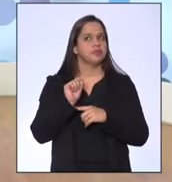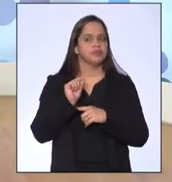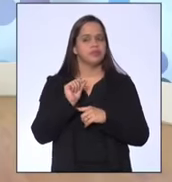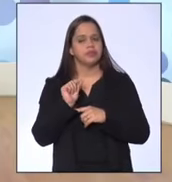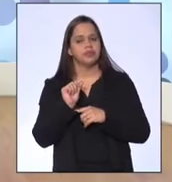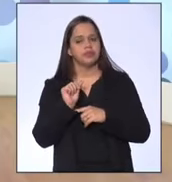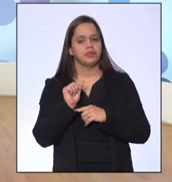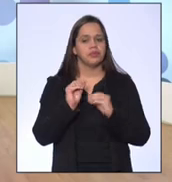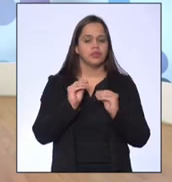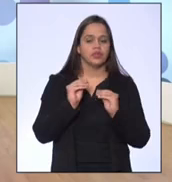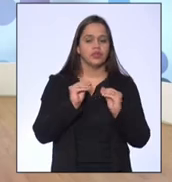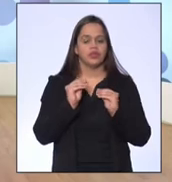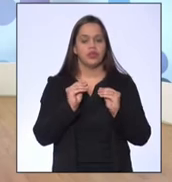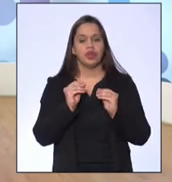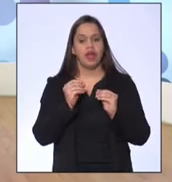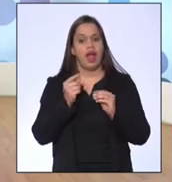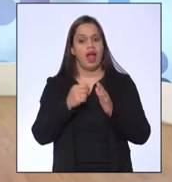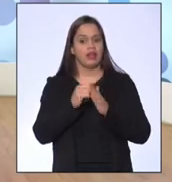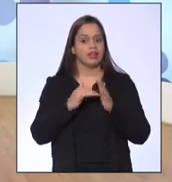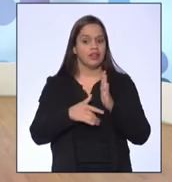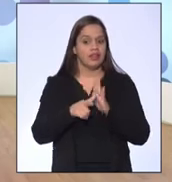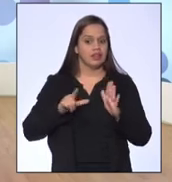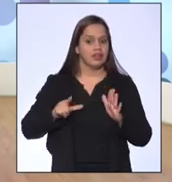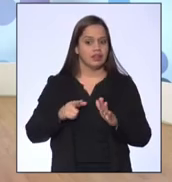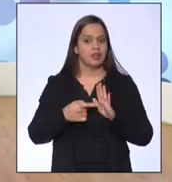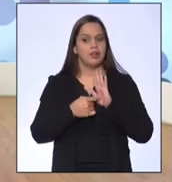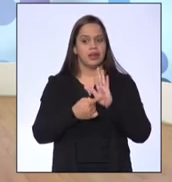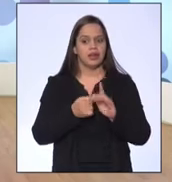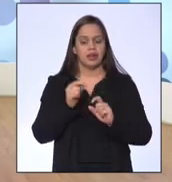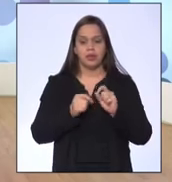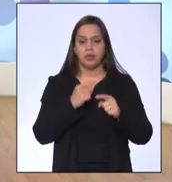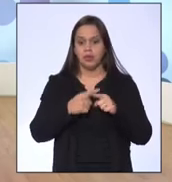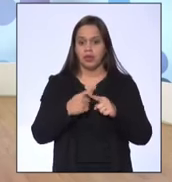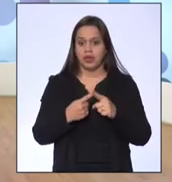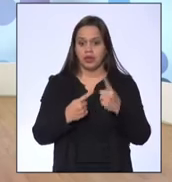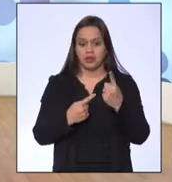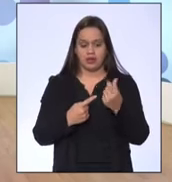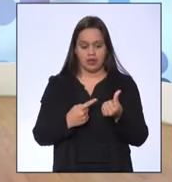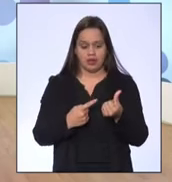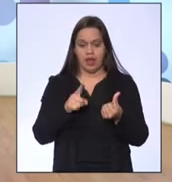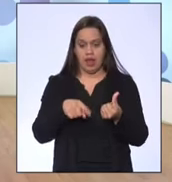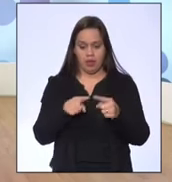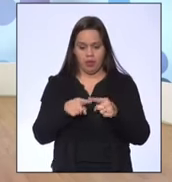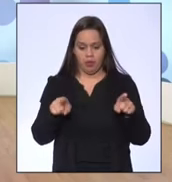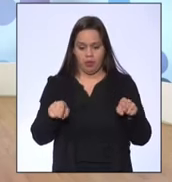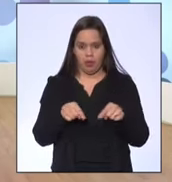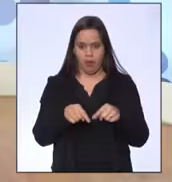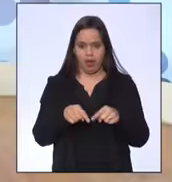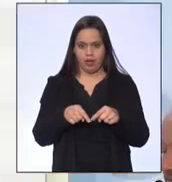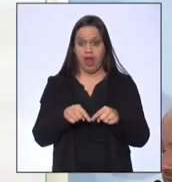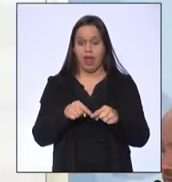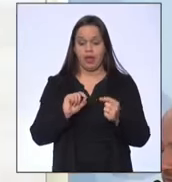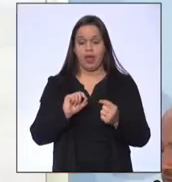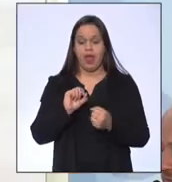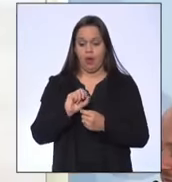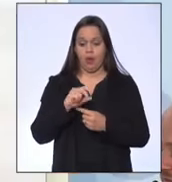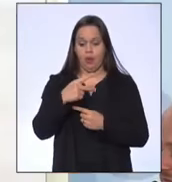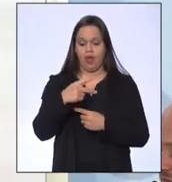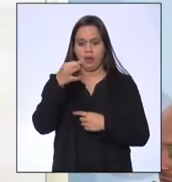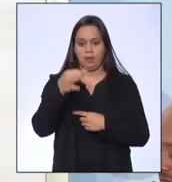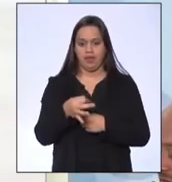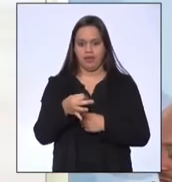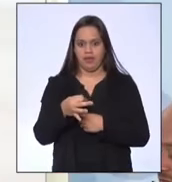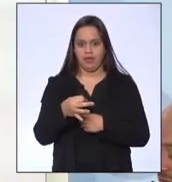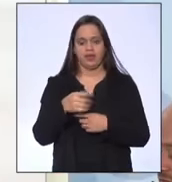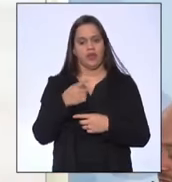exercício anterior ele apareceu, né? Olha, é verdade, até porque 16 ele é um quadrado perfeito. Sim. Muito bom.